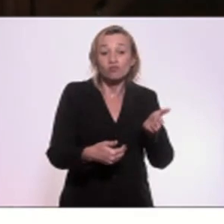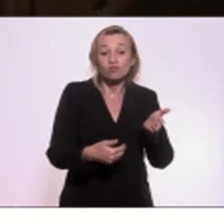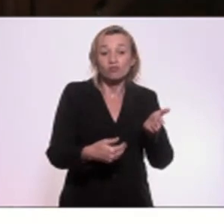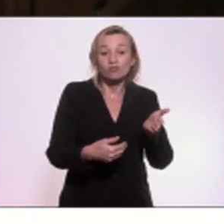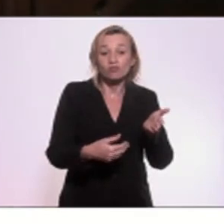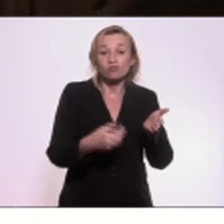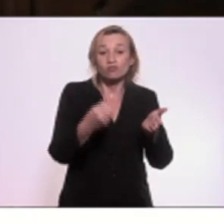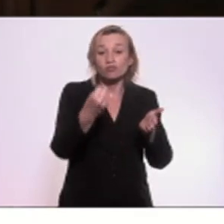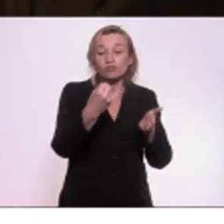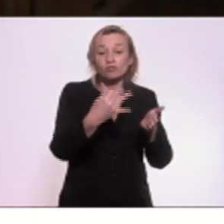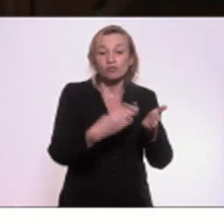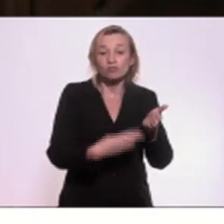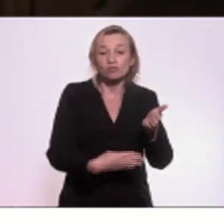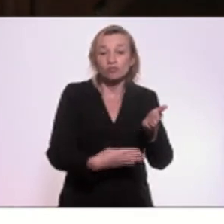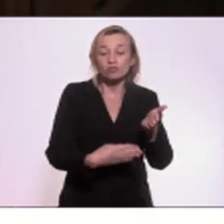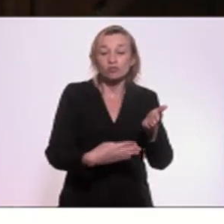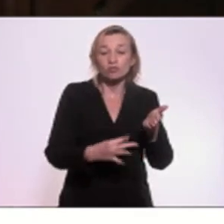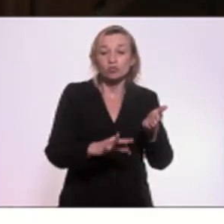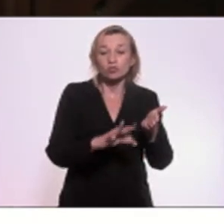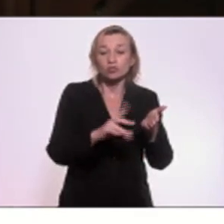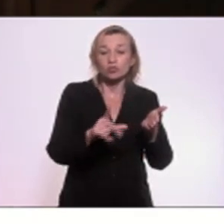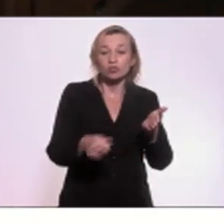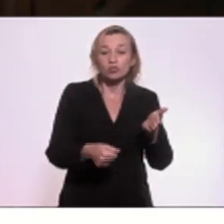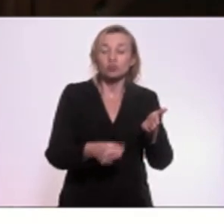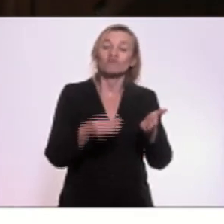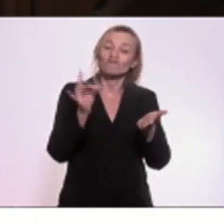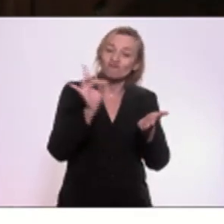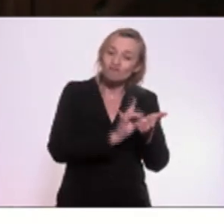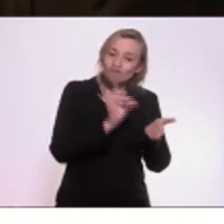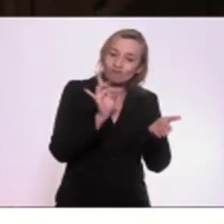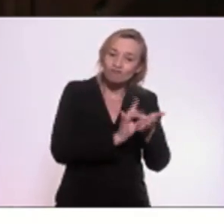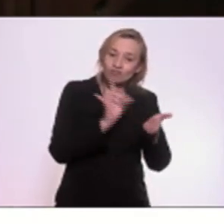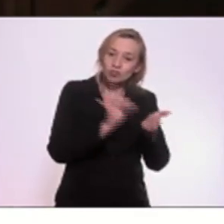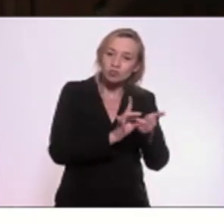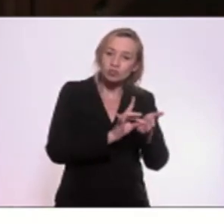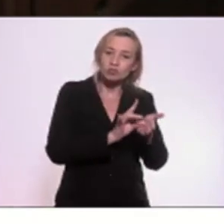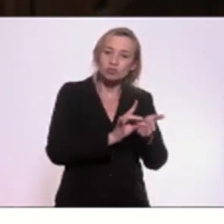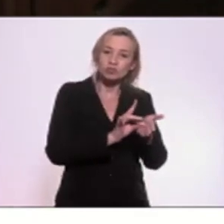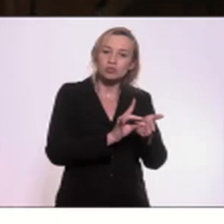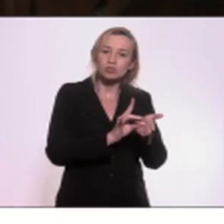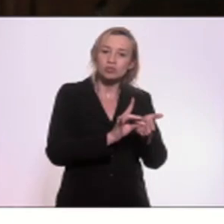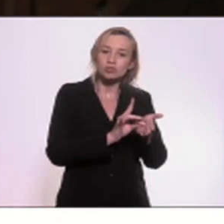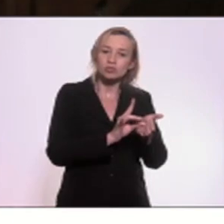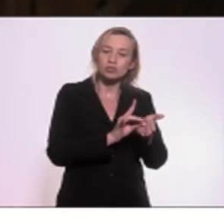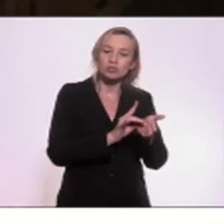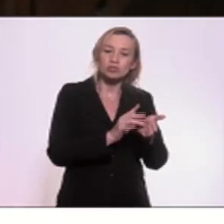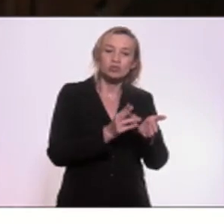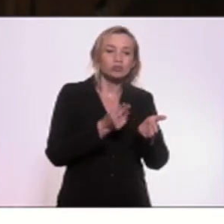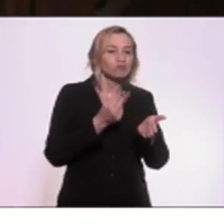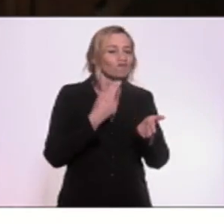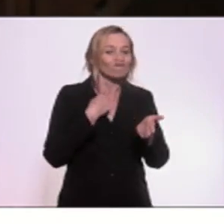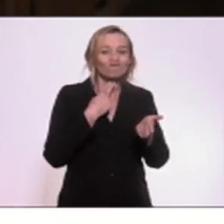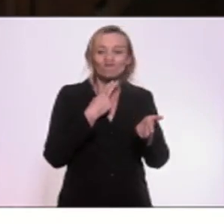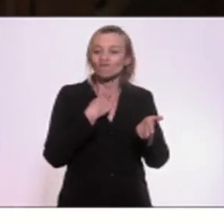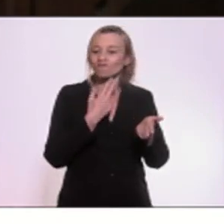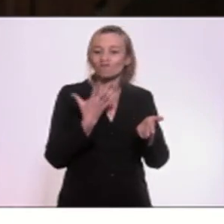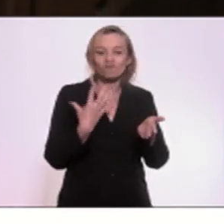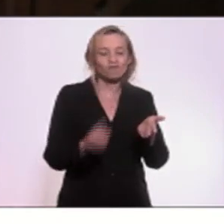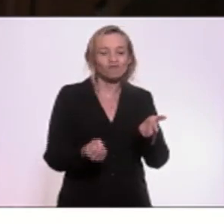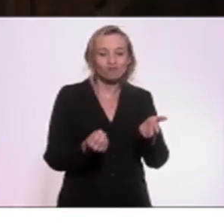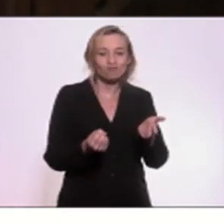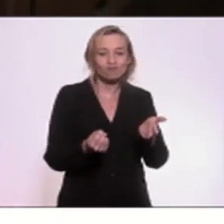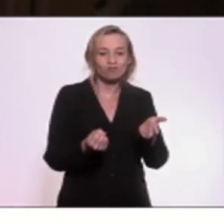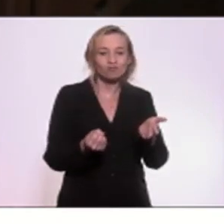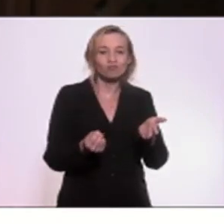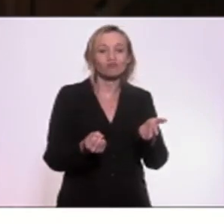fala daquilo que realmente expressa o que nós não devemos de forma alguma aceitar e